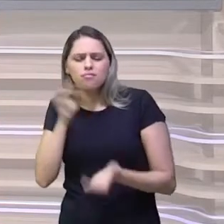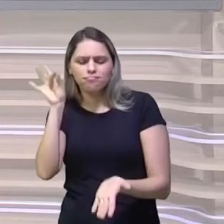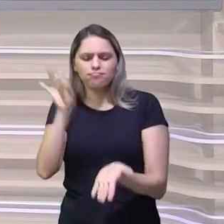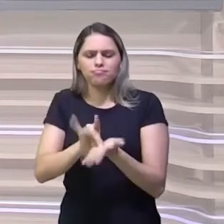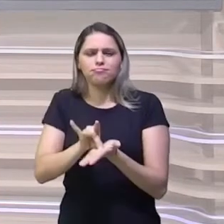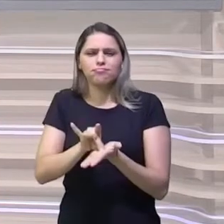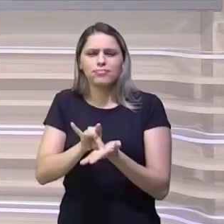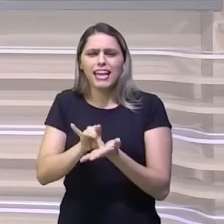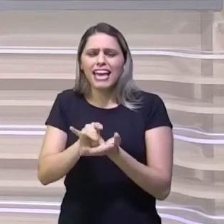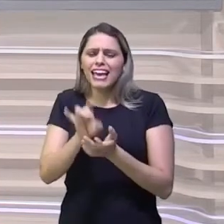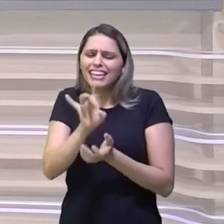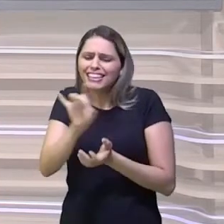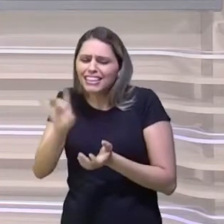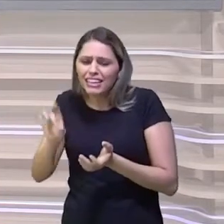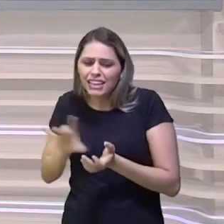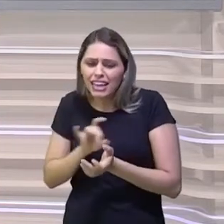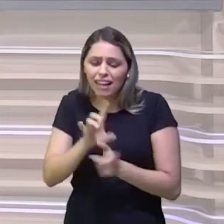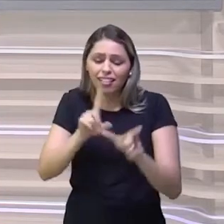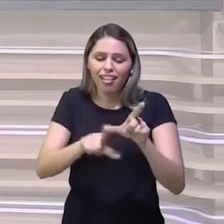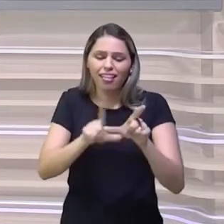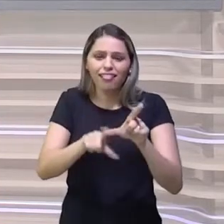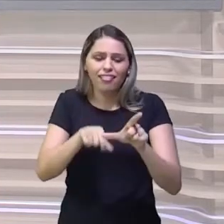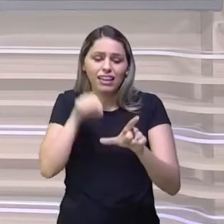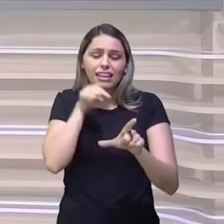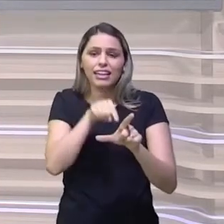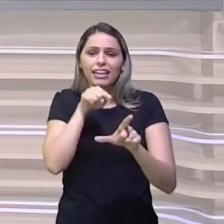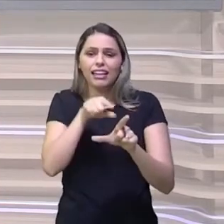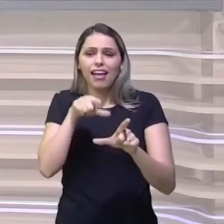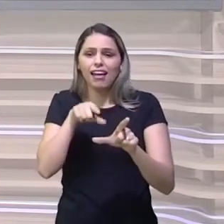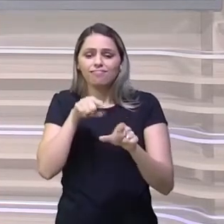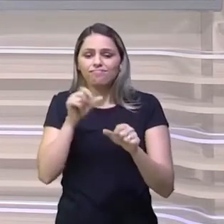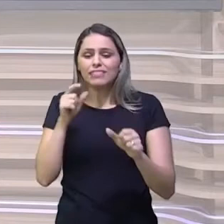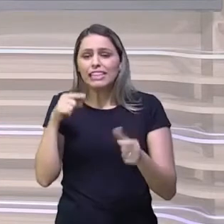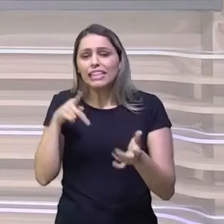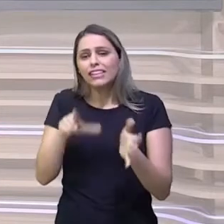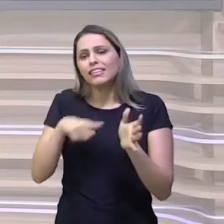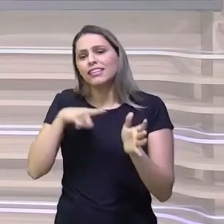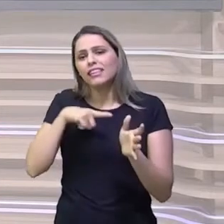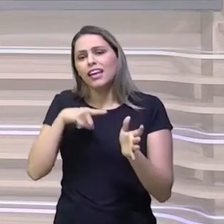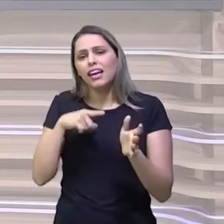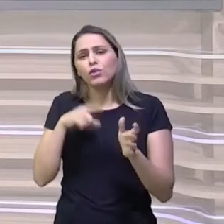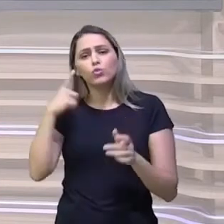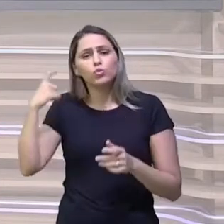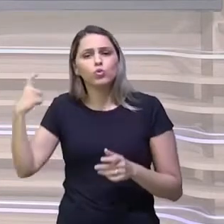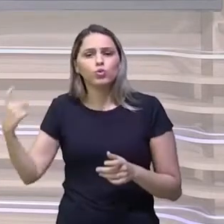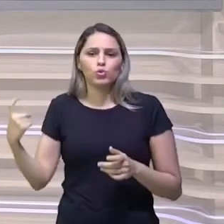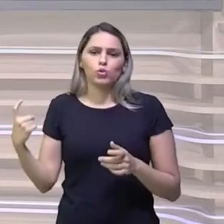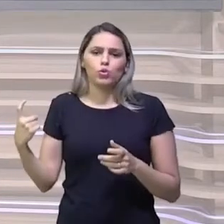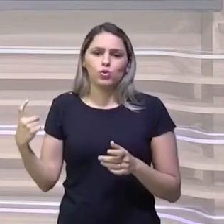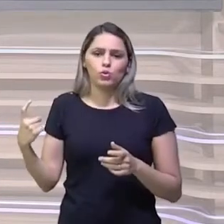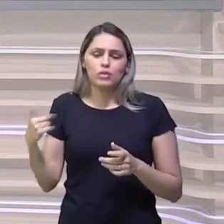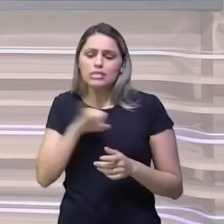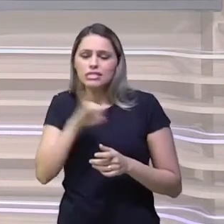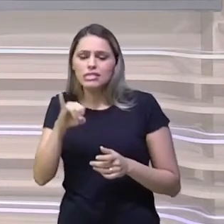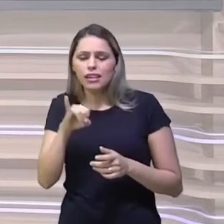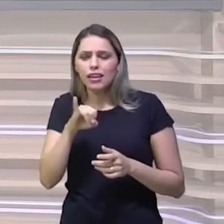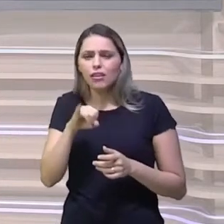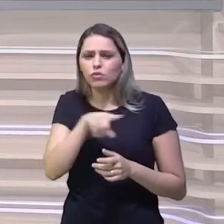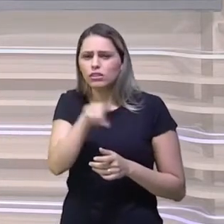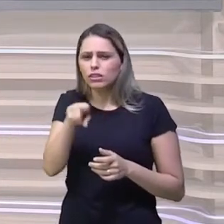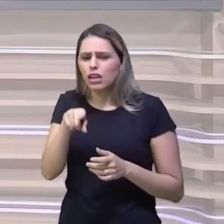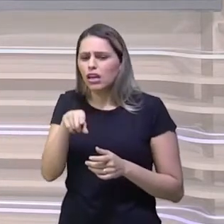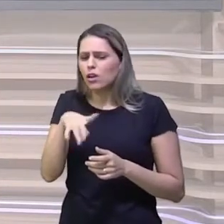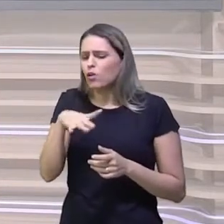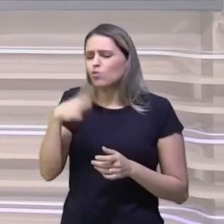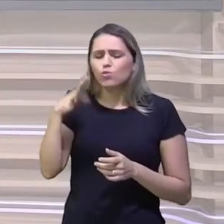seja, cada letra, ela tem um significado, ela tem uma sonoridade, tá bom? Se você não conhece, se não